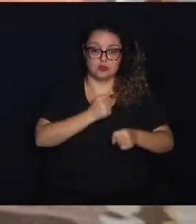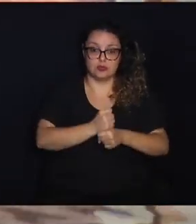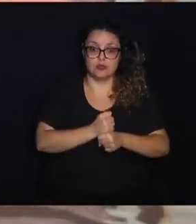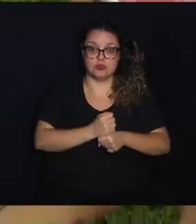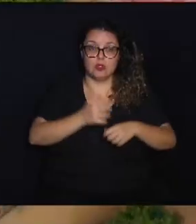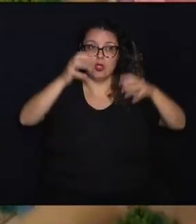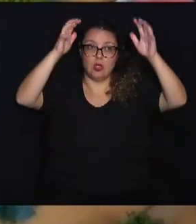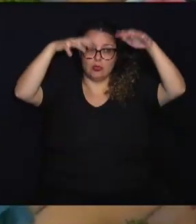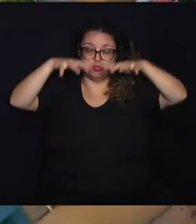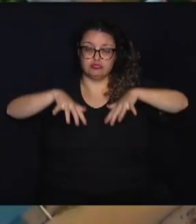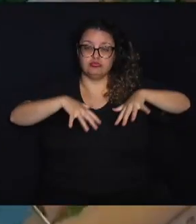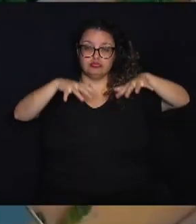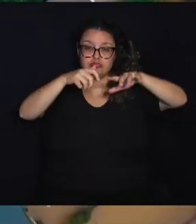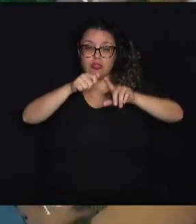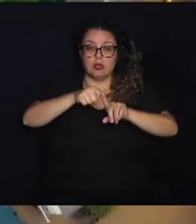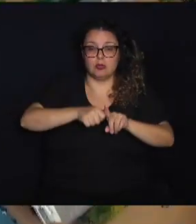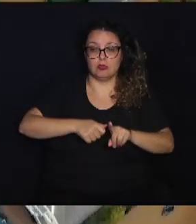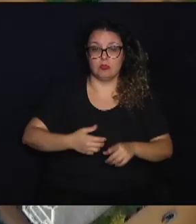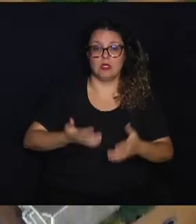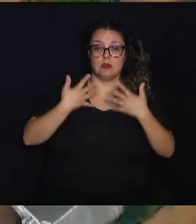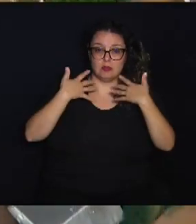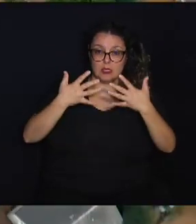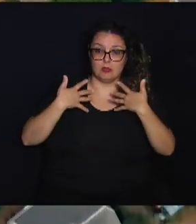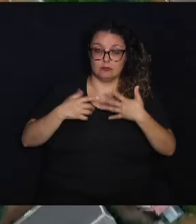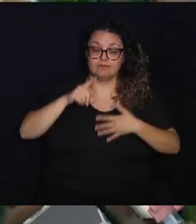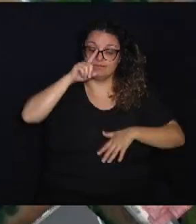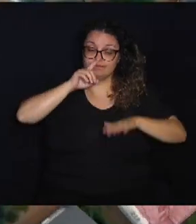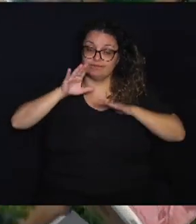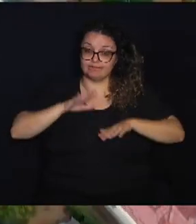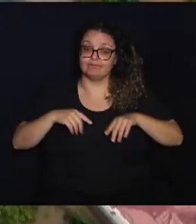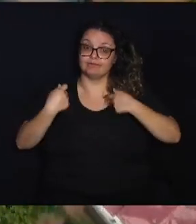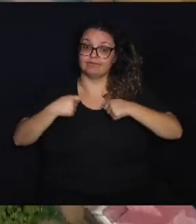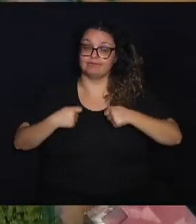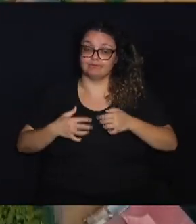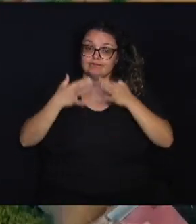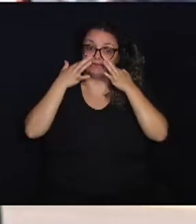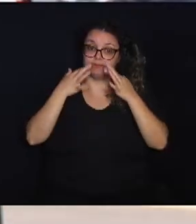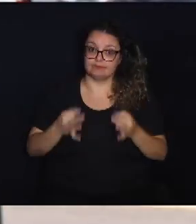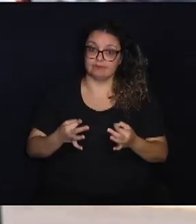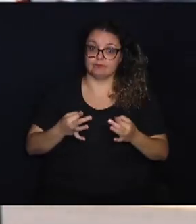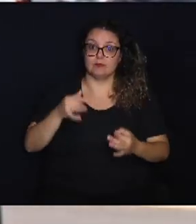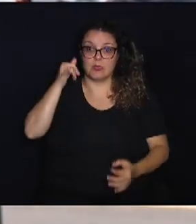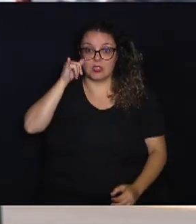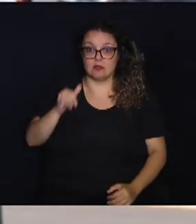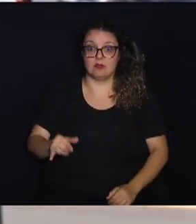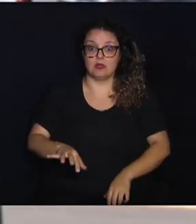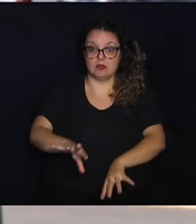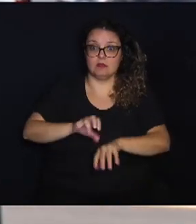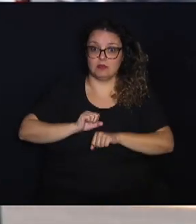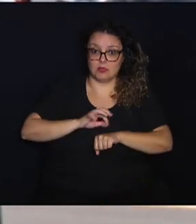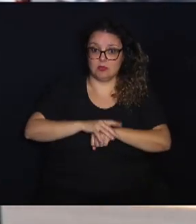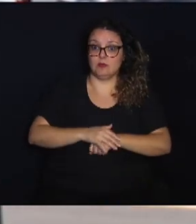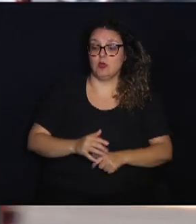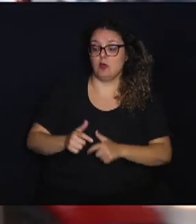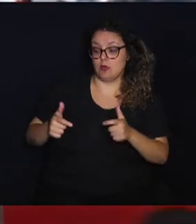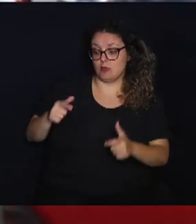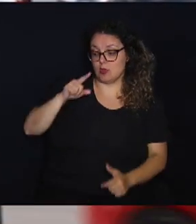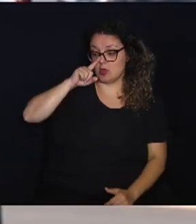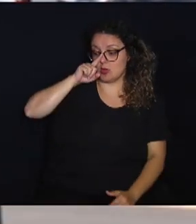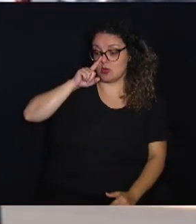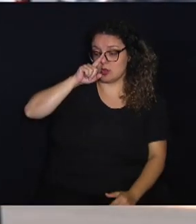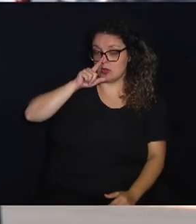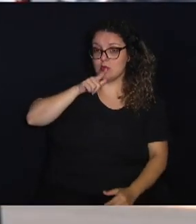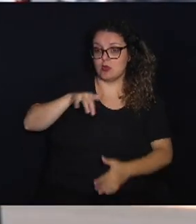são comuns neste período e alguns cuidados precisam ser tomados para evitar o contágio. Nós temos maior risco de